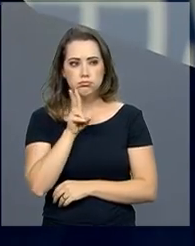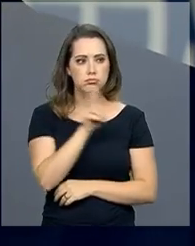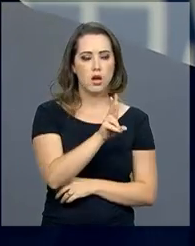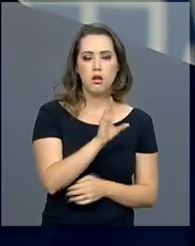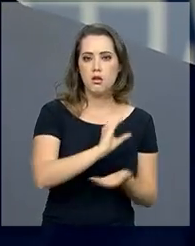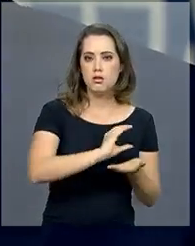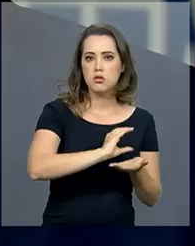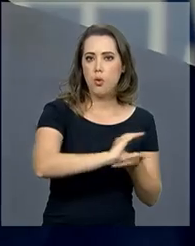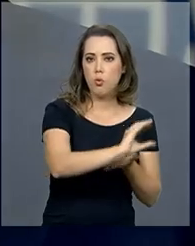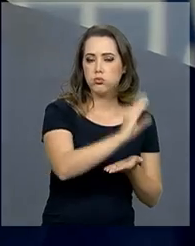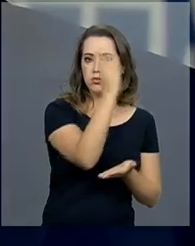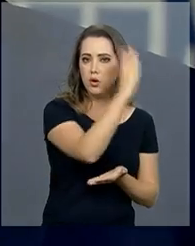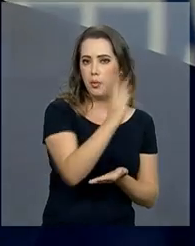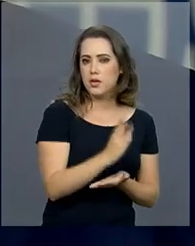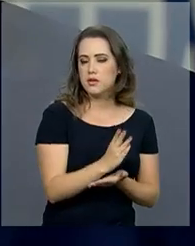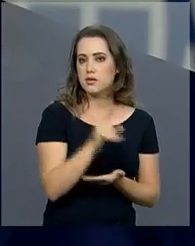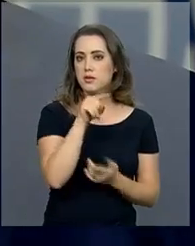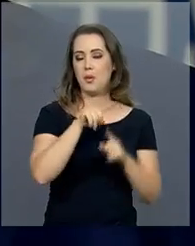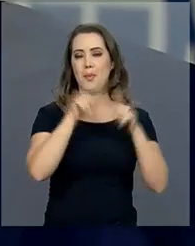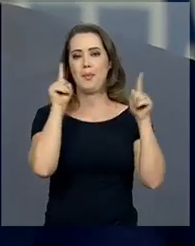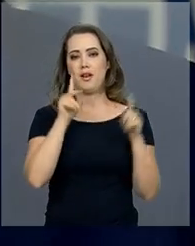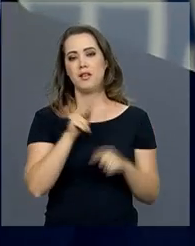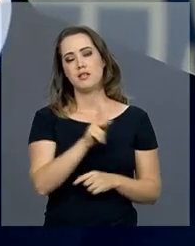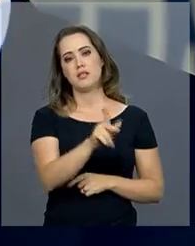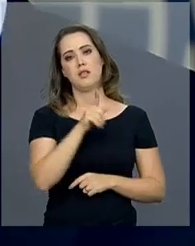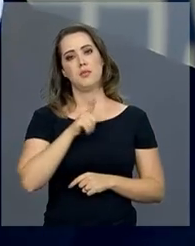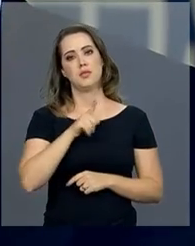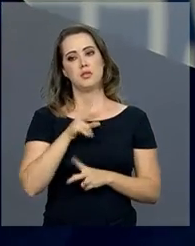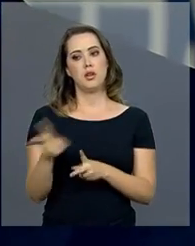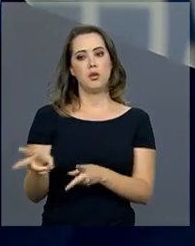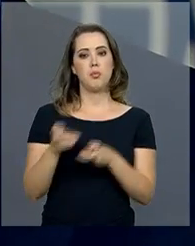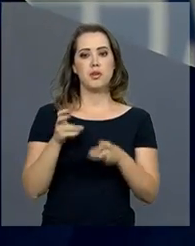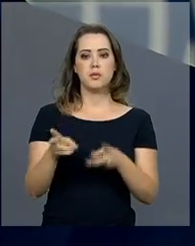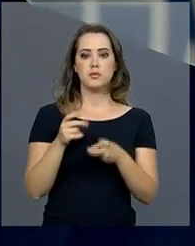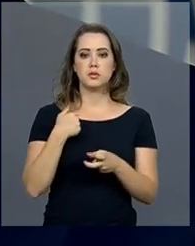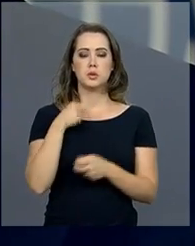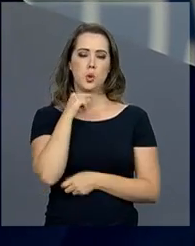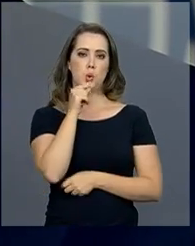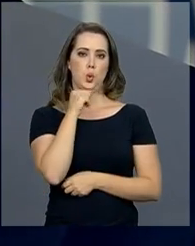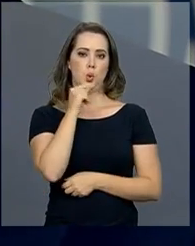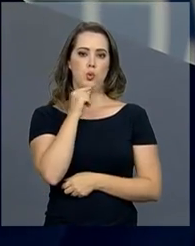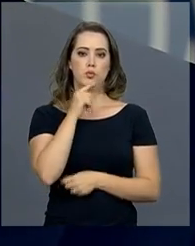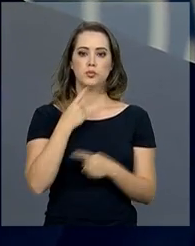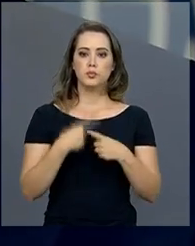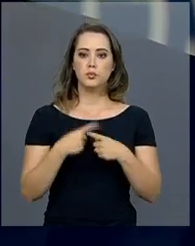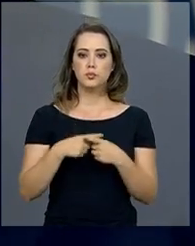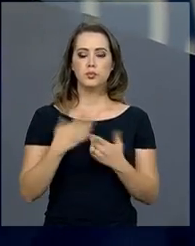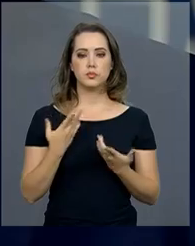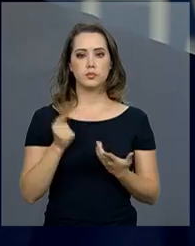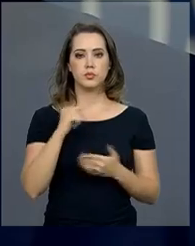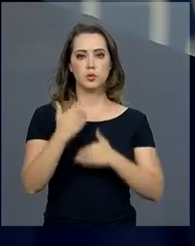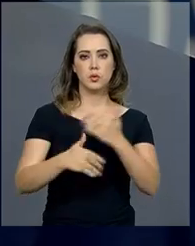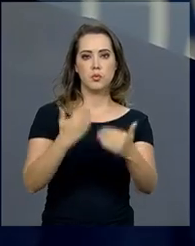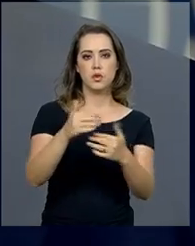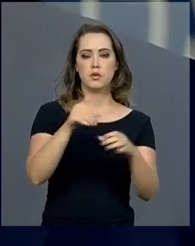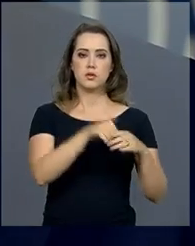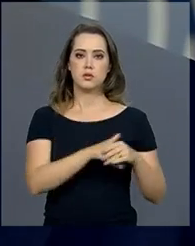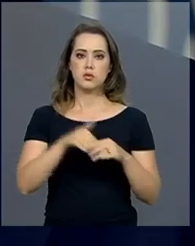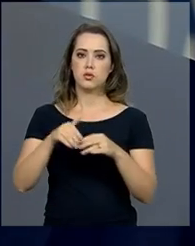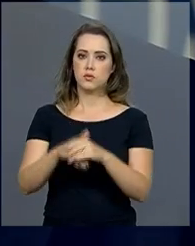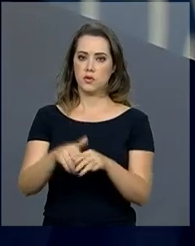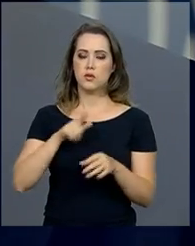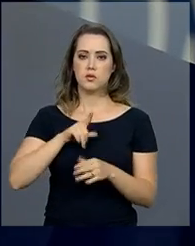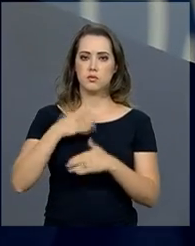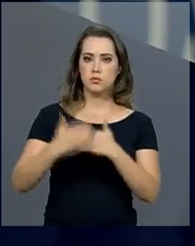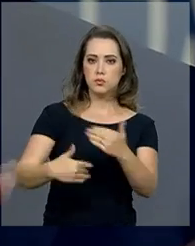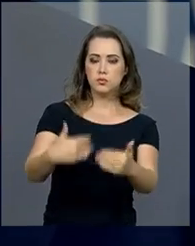investir no nosso país mas há sempre eu percebo uma certa dúvida tendo em vista o processo eleitoral que nós estamos